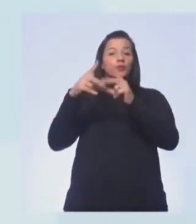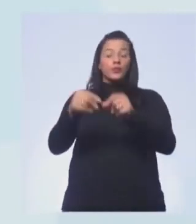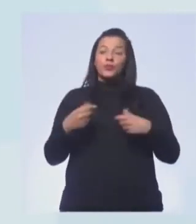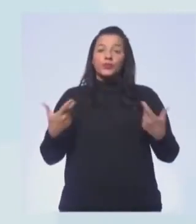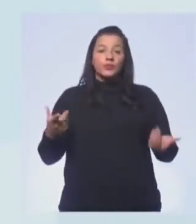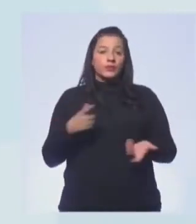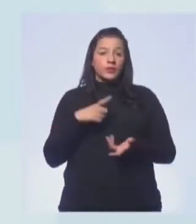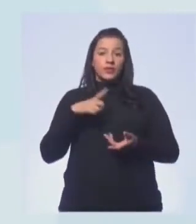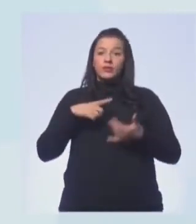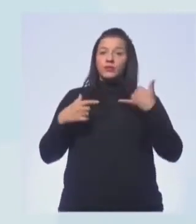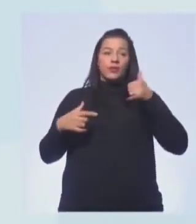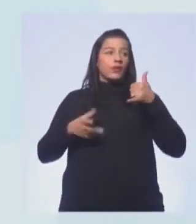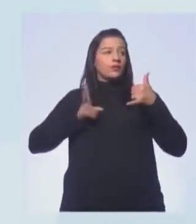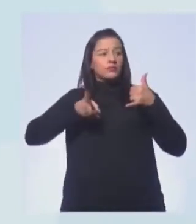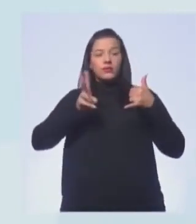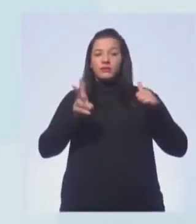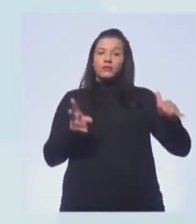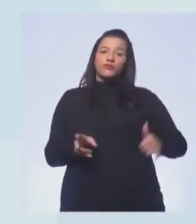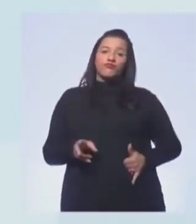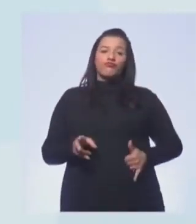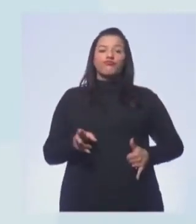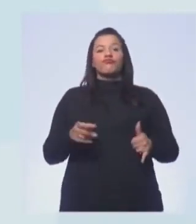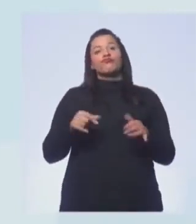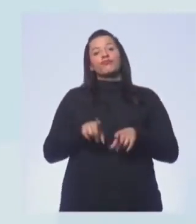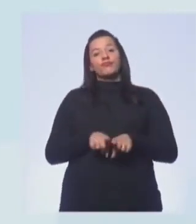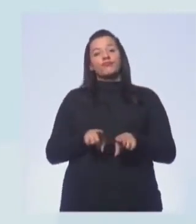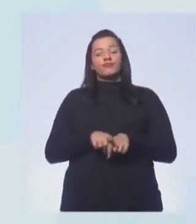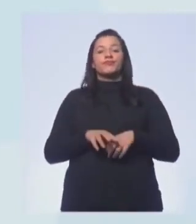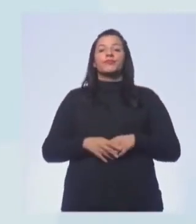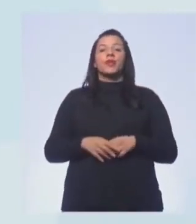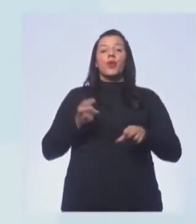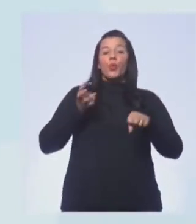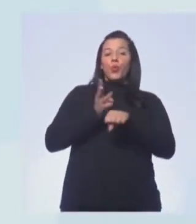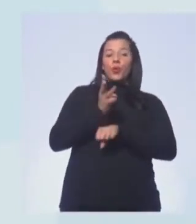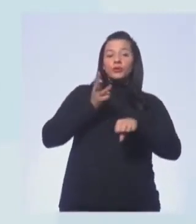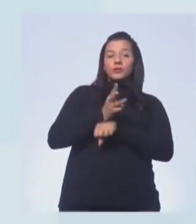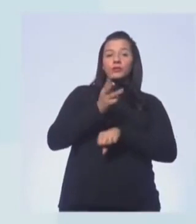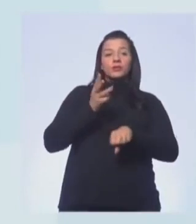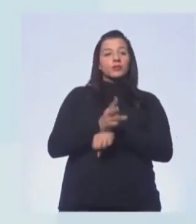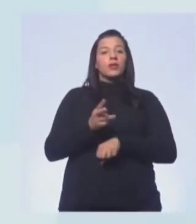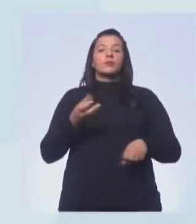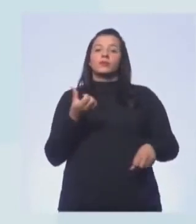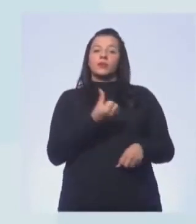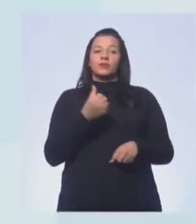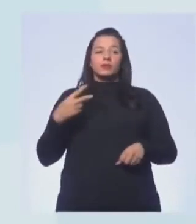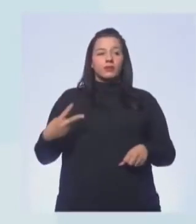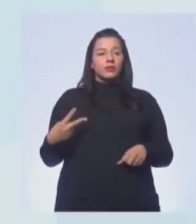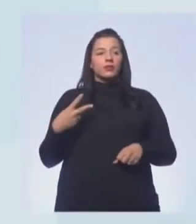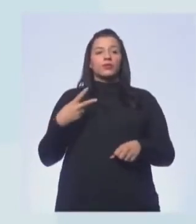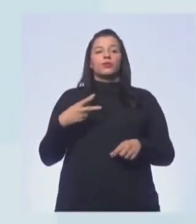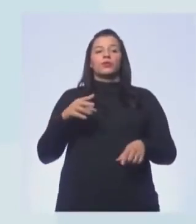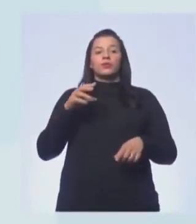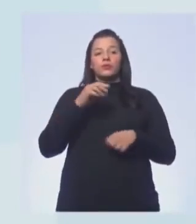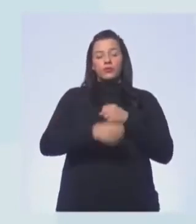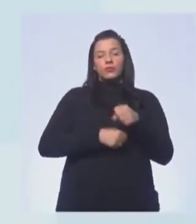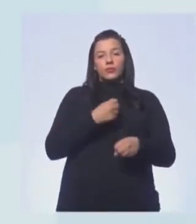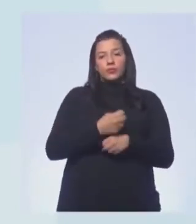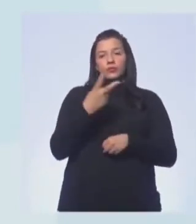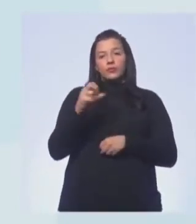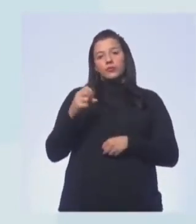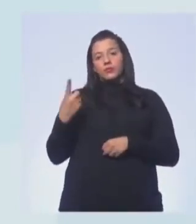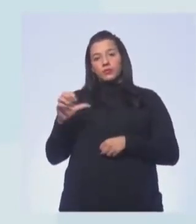o celular fica o tempo todo na mão, né? Para tudo. O WhatsApp de 62 em 2019... subiu